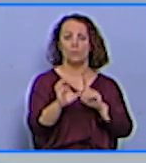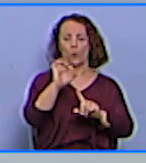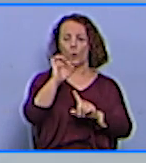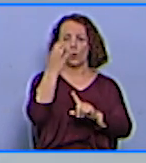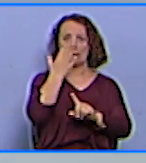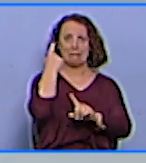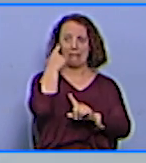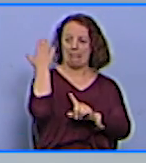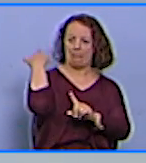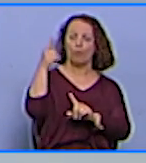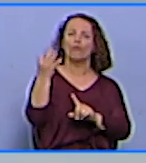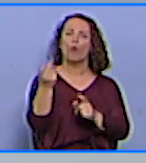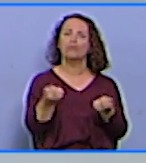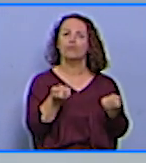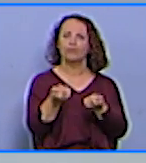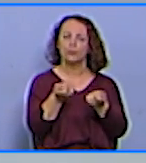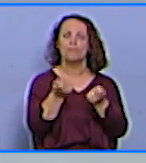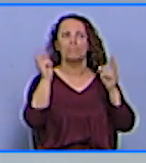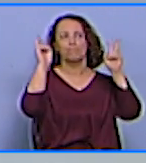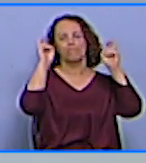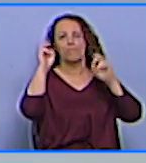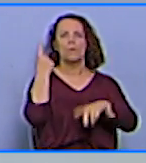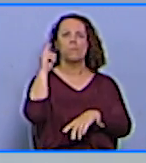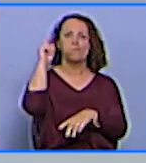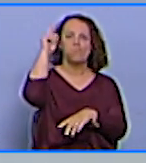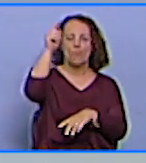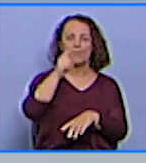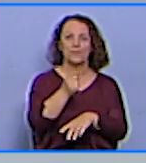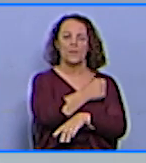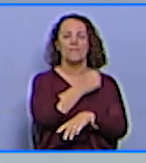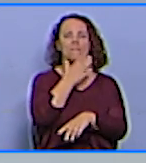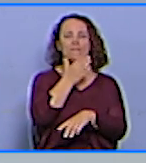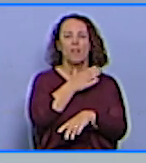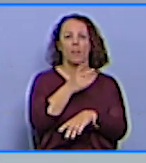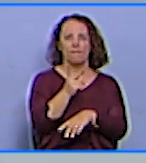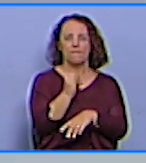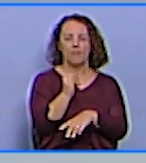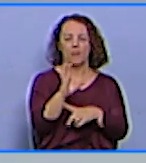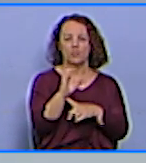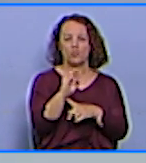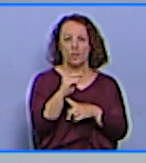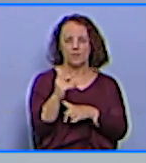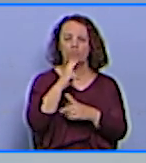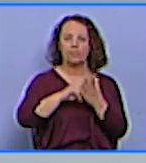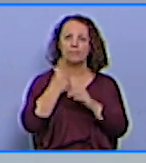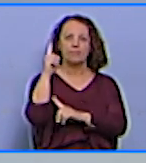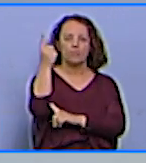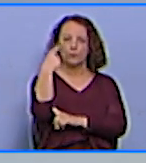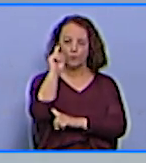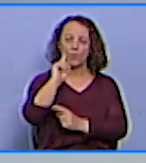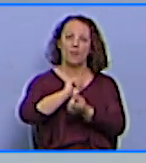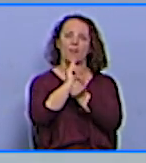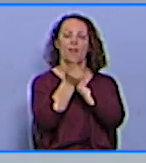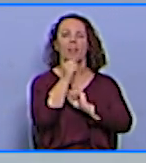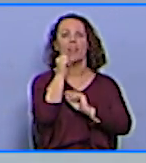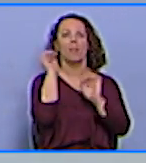dias promoveram uma peregrinação virtual a Vila Viçosa. Que experiência foi esta de transformar uma peregrinação que normalmente é ao Santuário